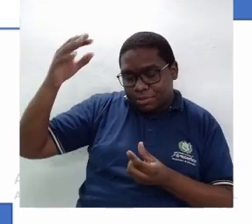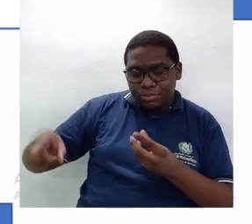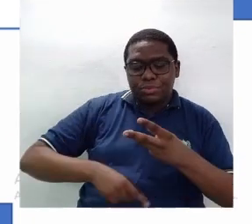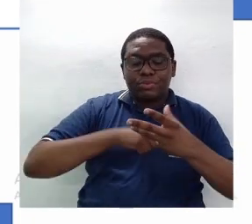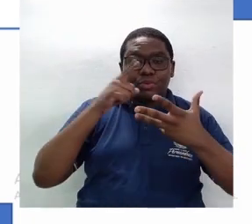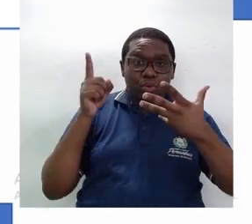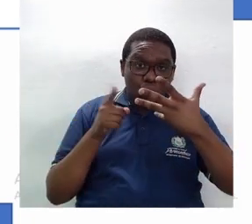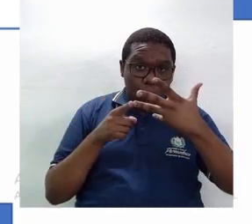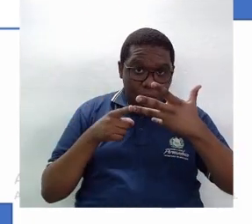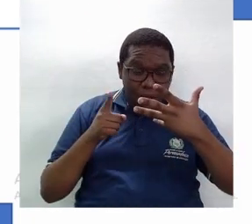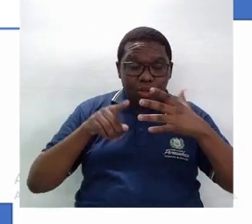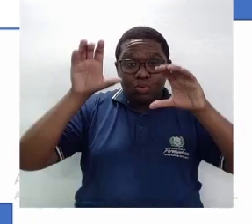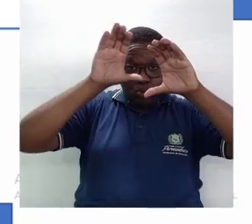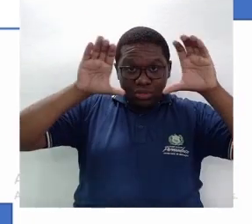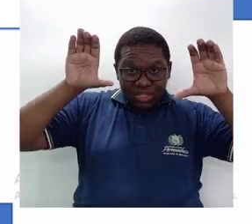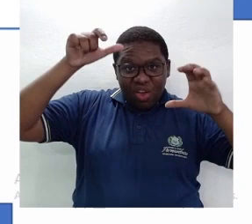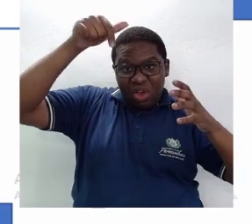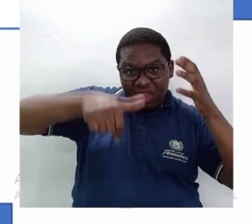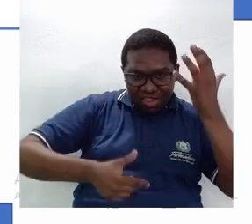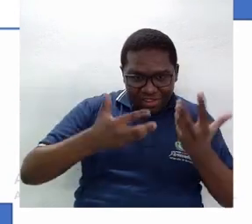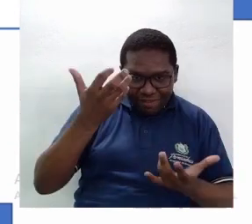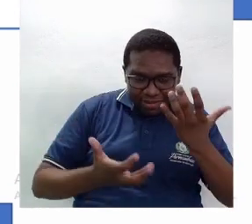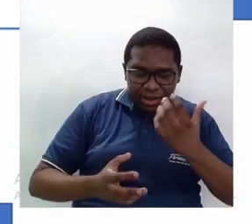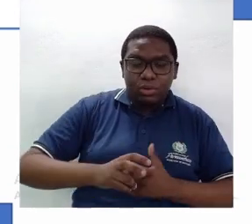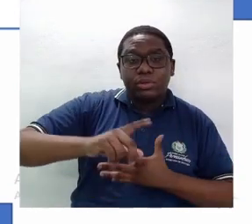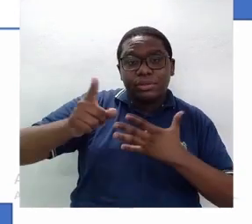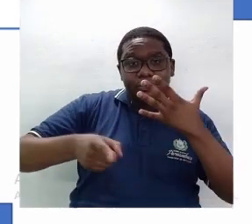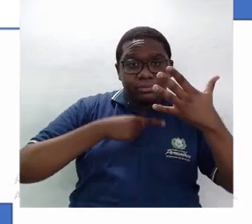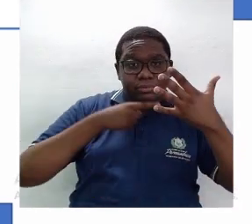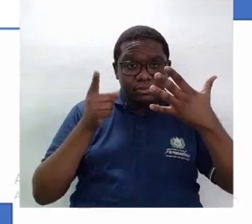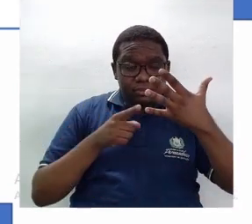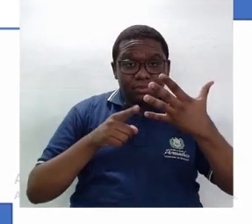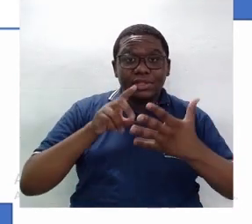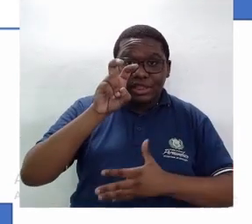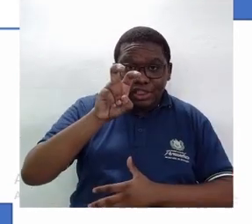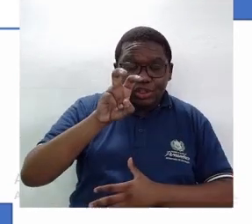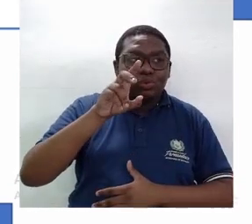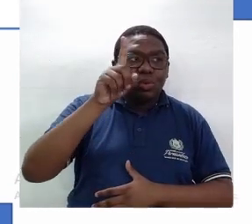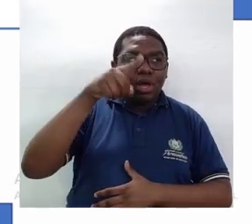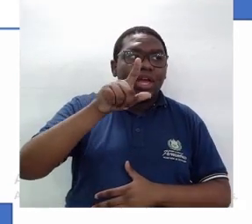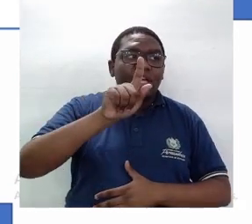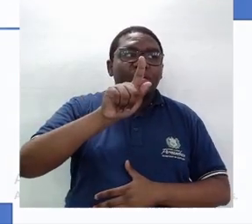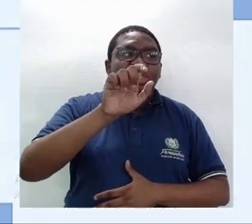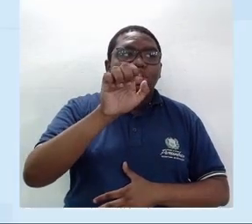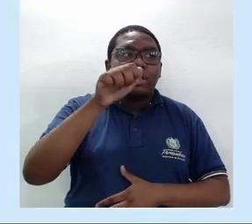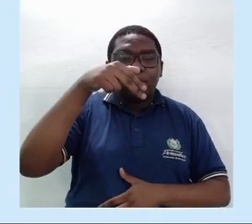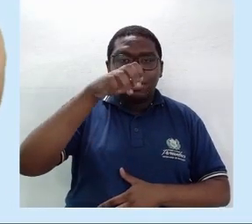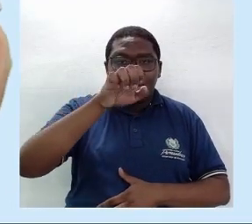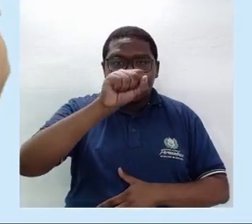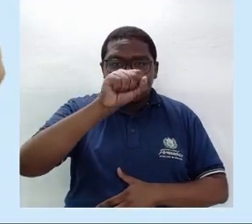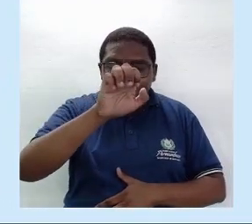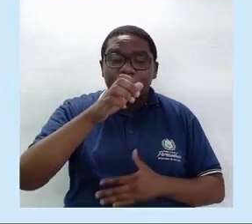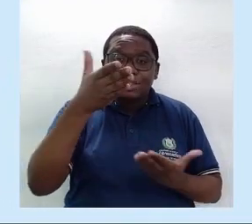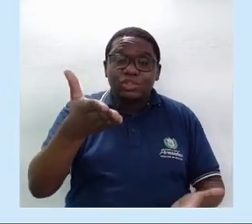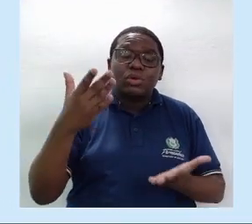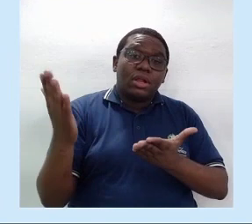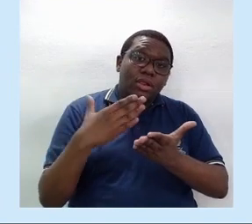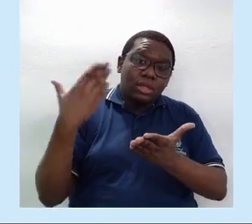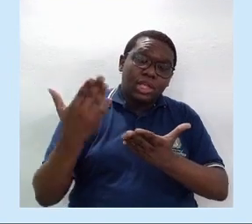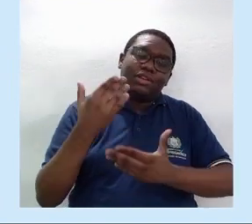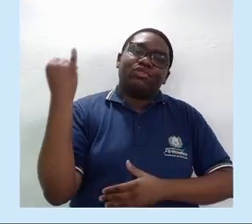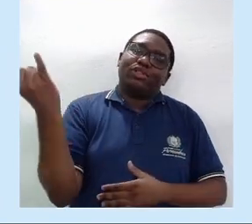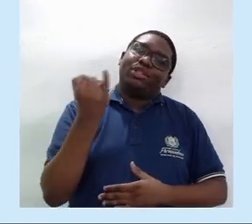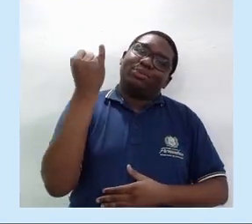o Céu e o Inferno; e o quinto, a Gênese. Esses são os livros importantes, os